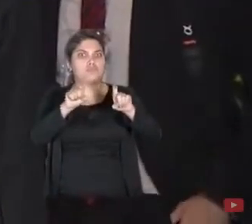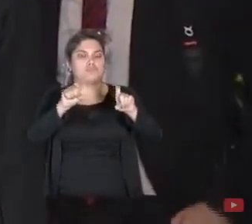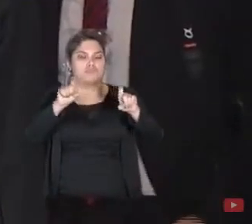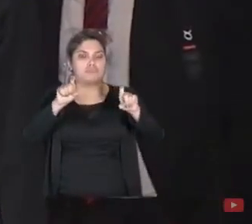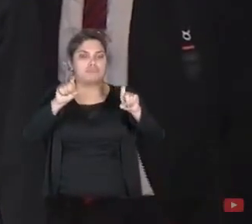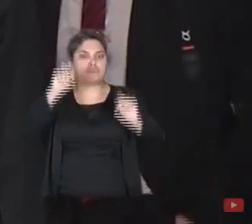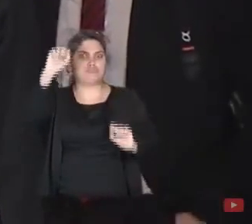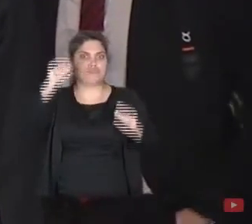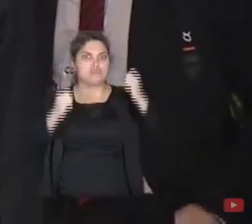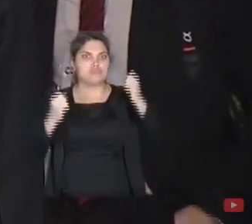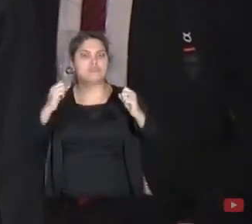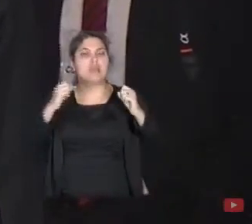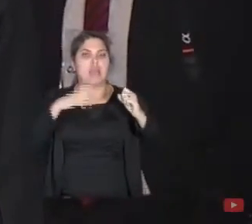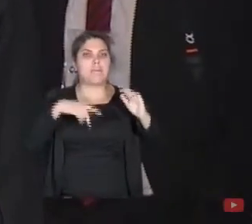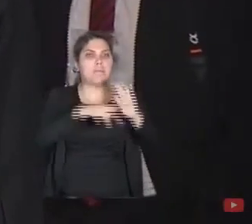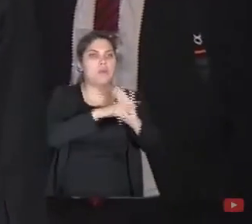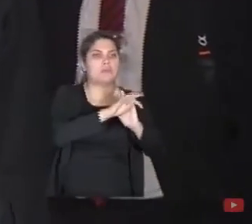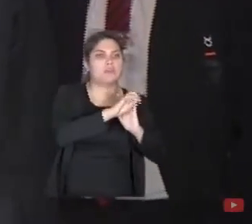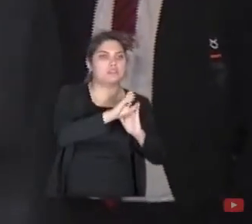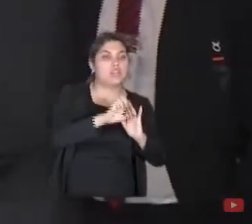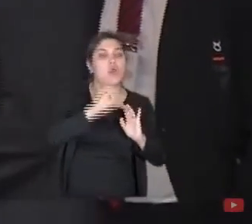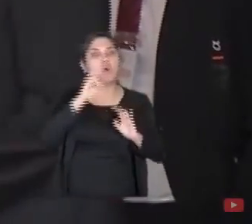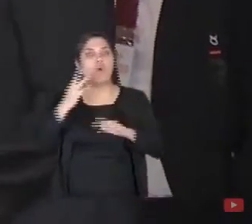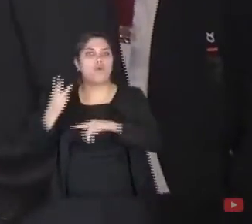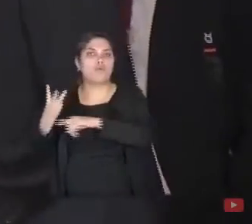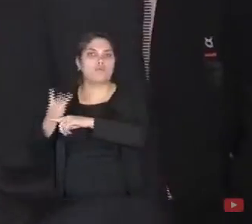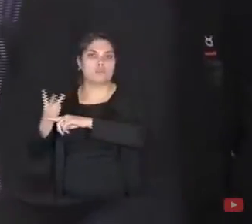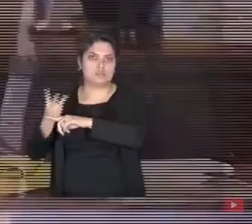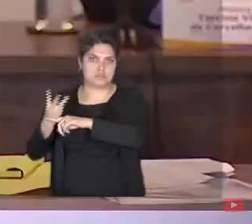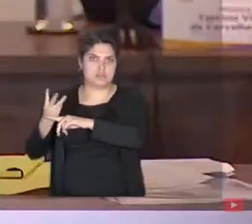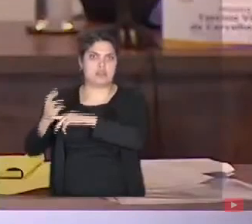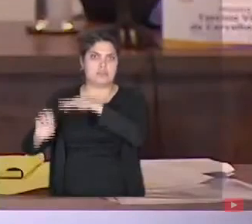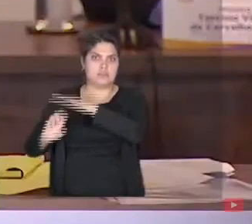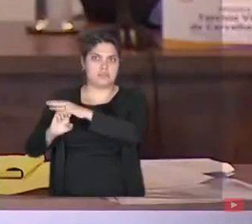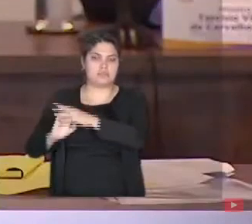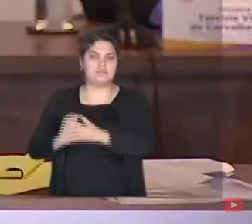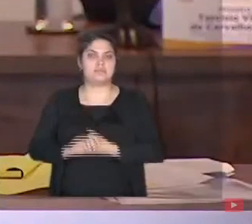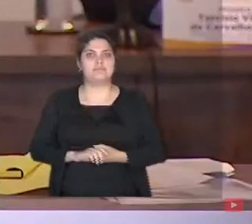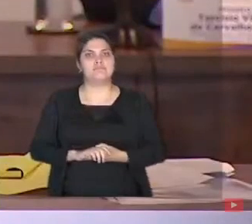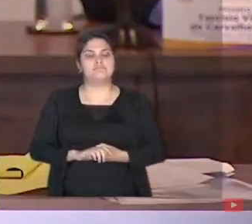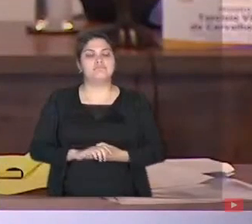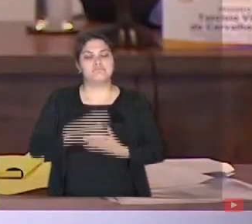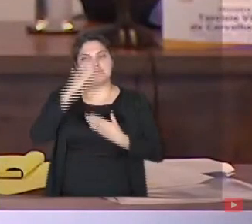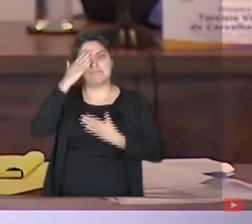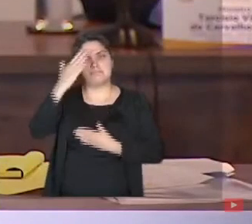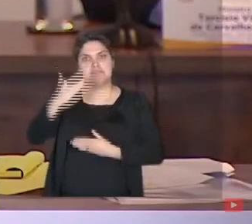própria equipe do TSE ou alguma empresa terceirizada? Obrigado.